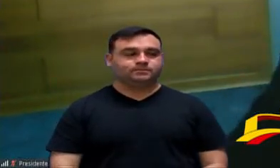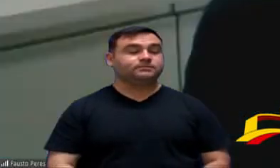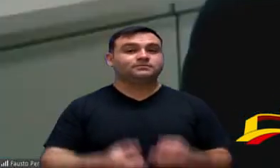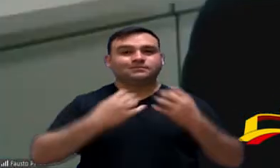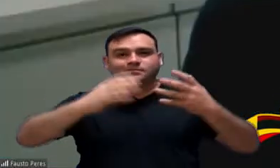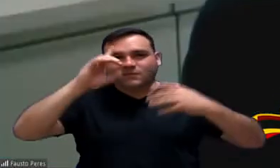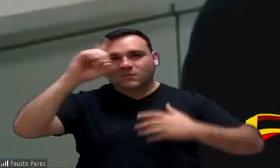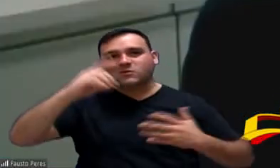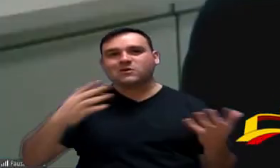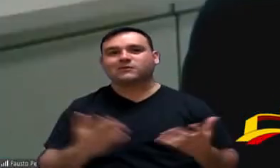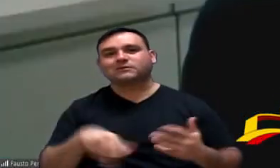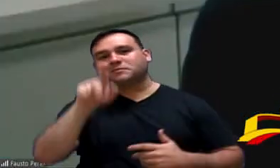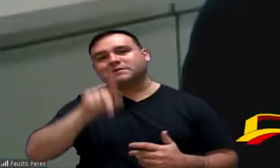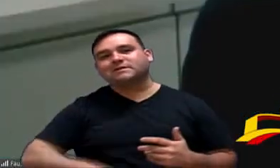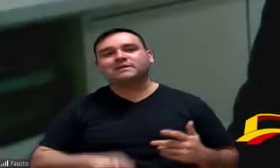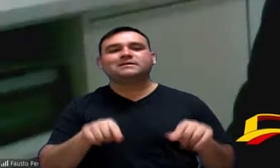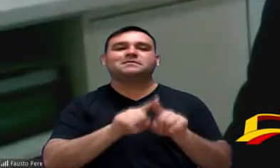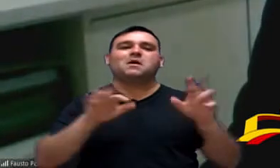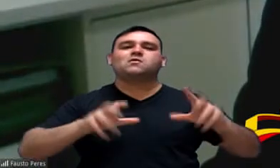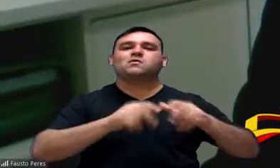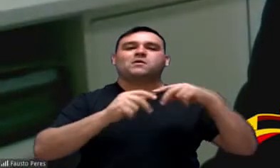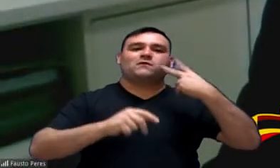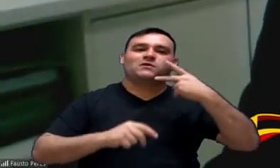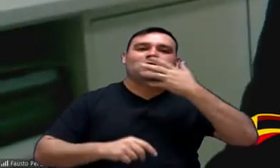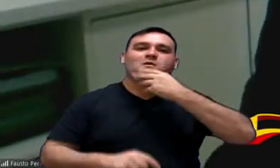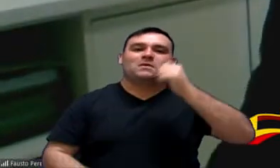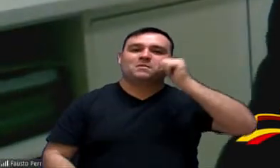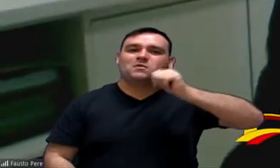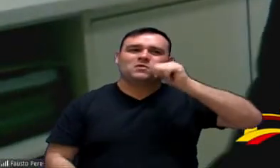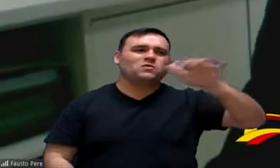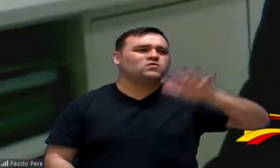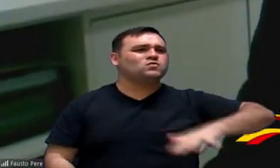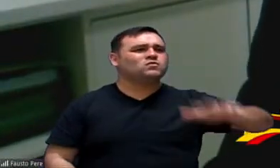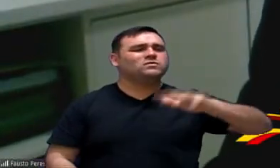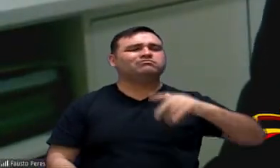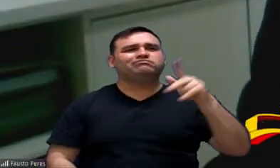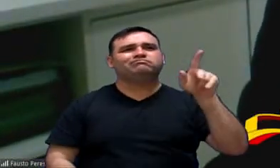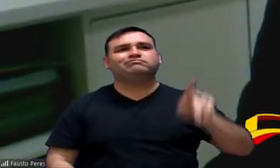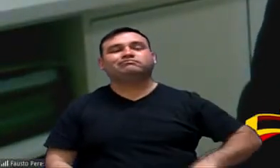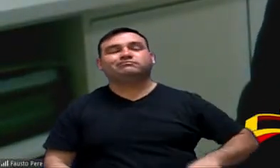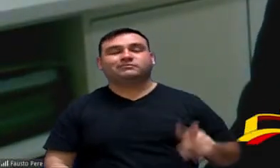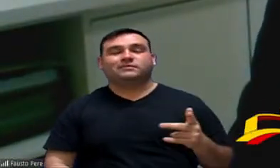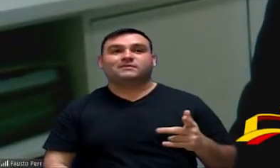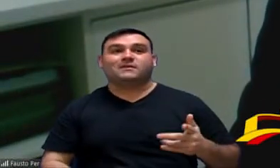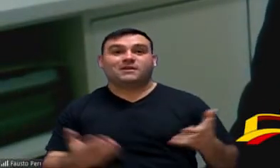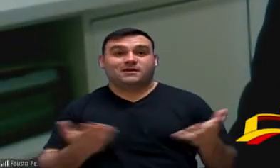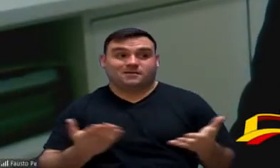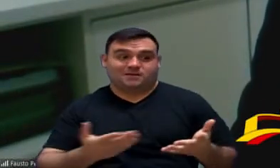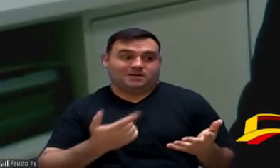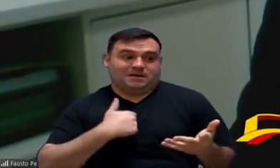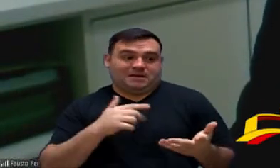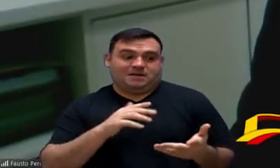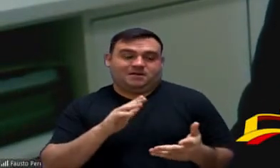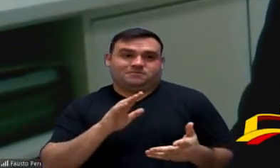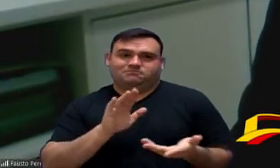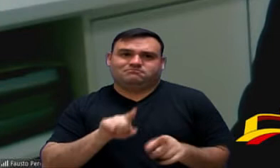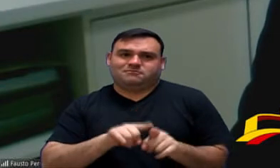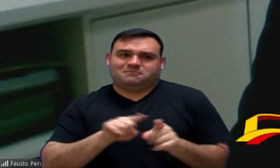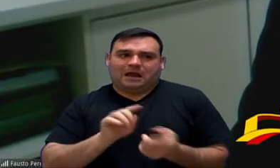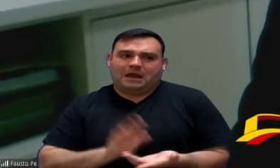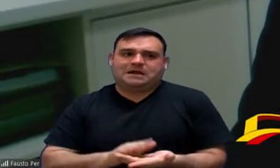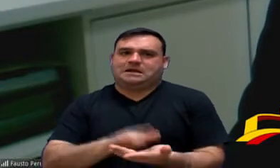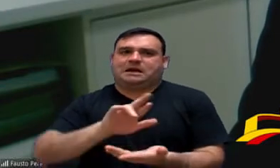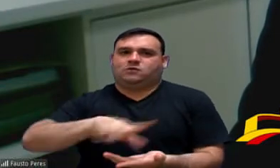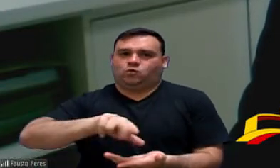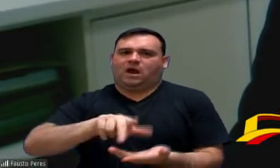Muito bom dia, presidente, bom dia, vereadores, vereadoras. Presidente, no meu não é um voto de congratulações, né? Apesar que eu